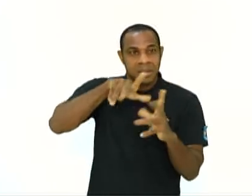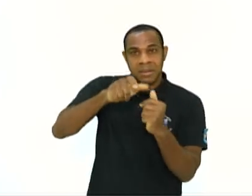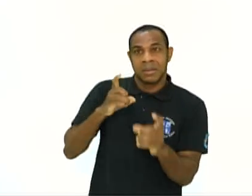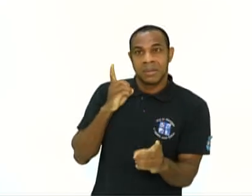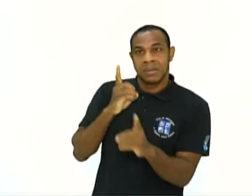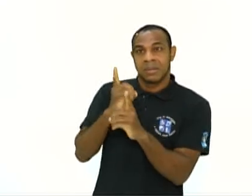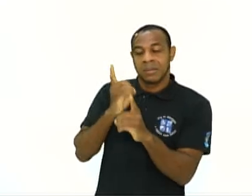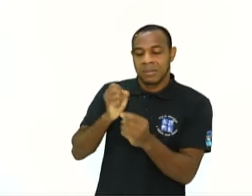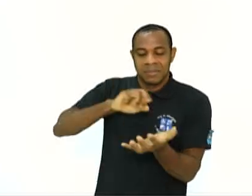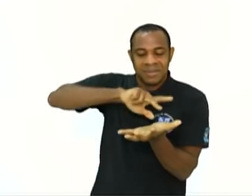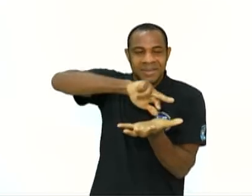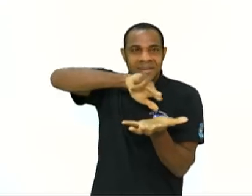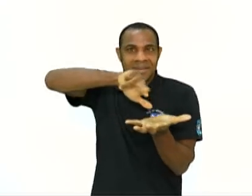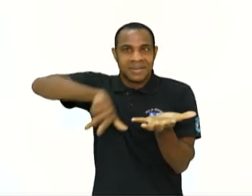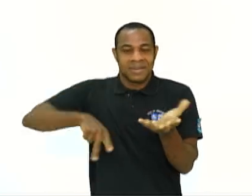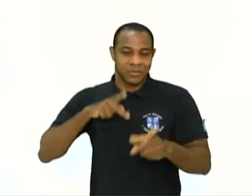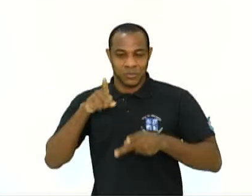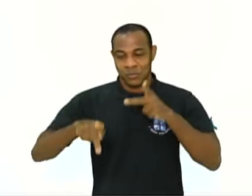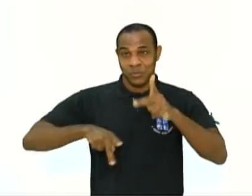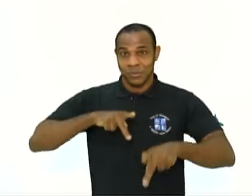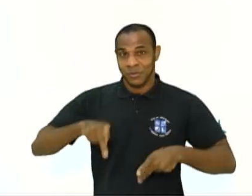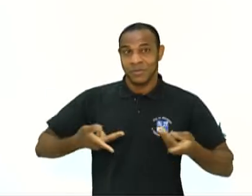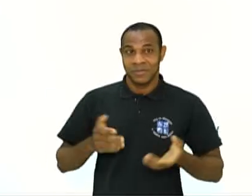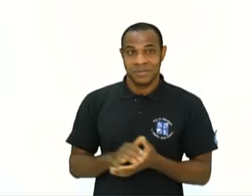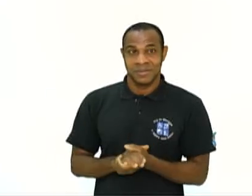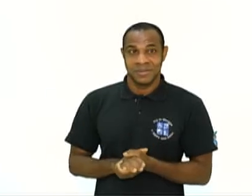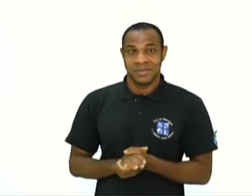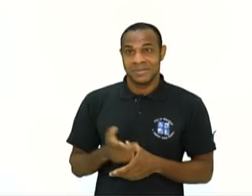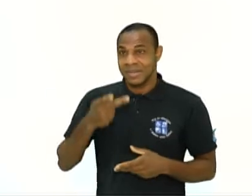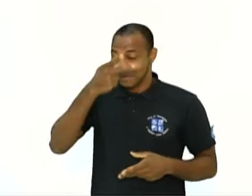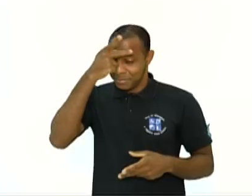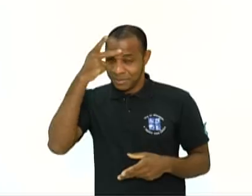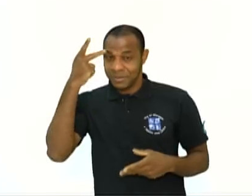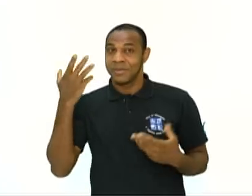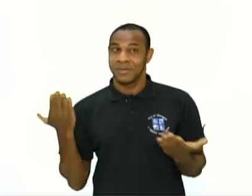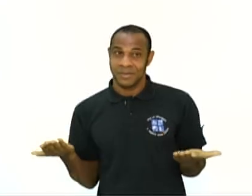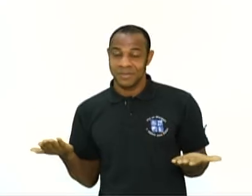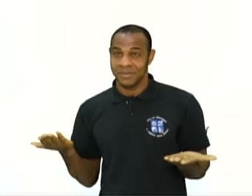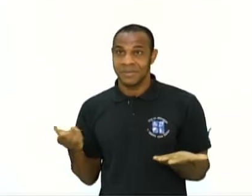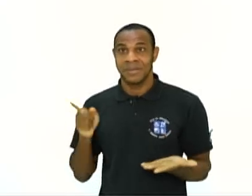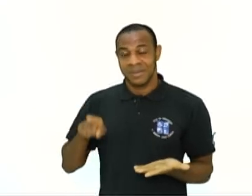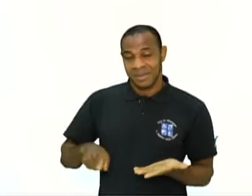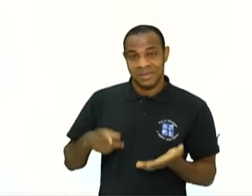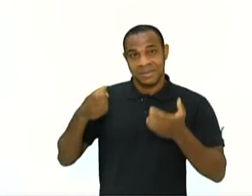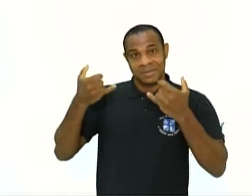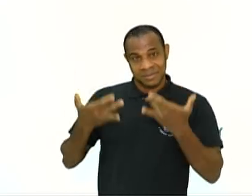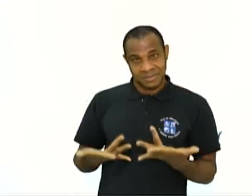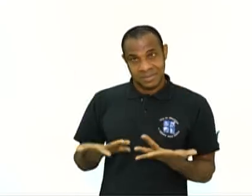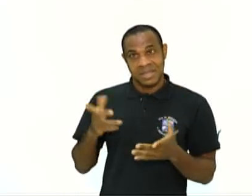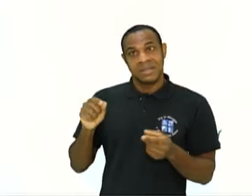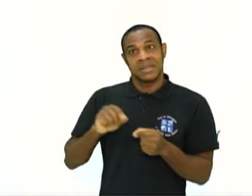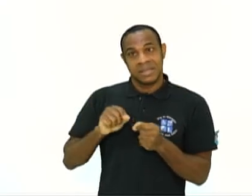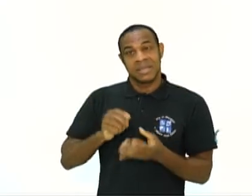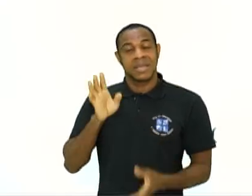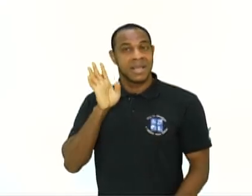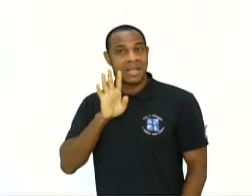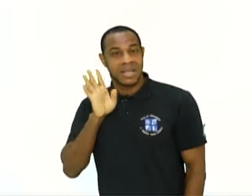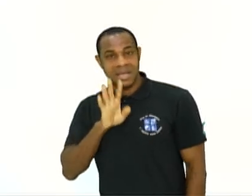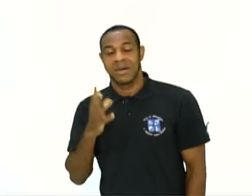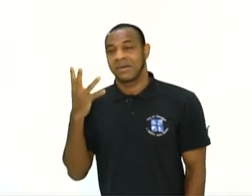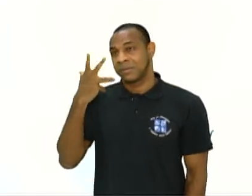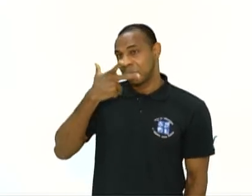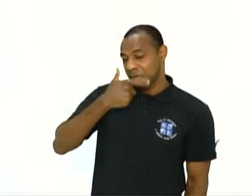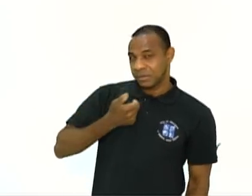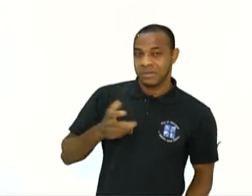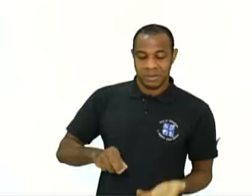encontra-se na diversidade do povo, diversidade das pessoas. É isso que faz, é isso que é legal, isso que é bonito.